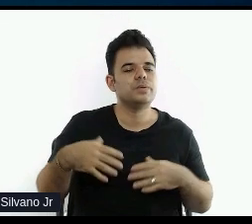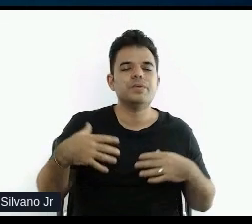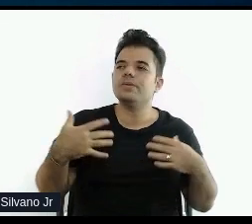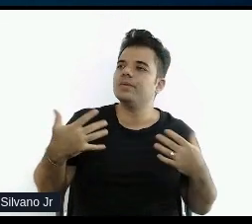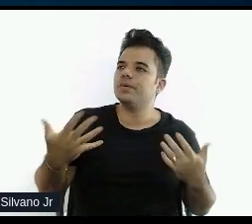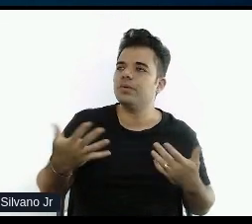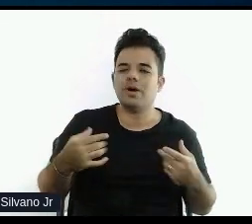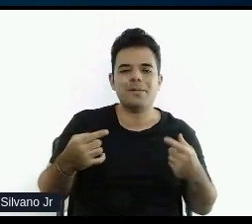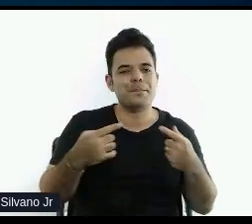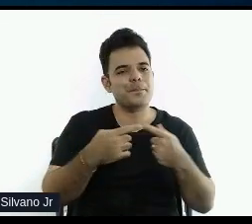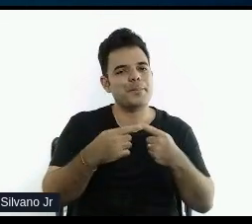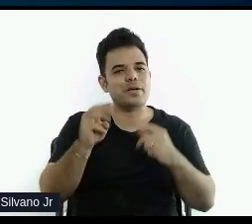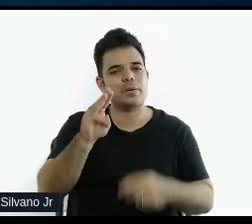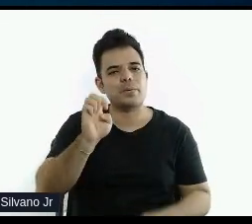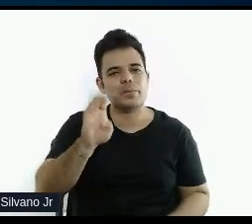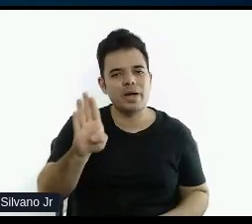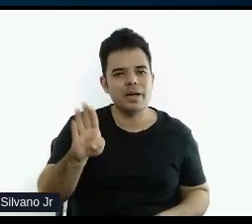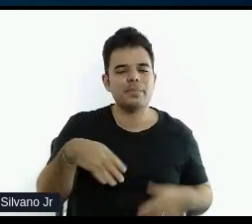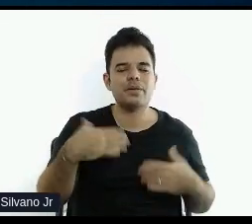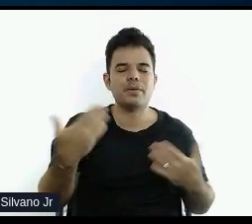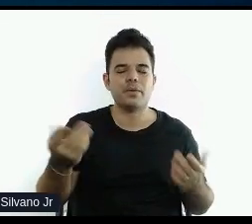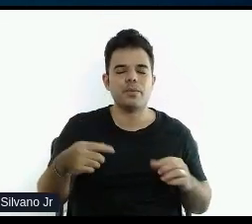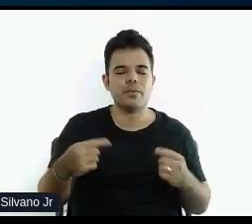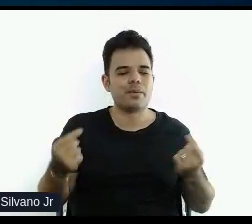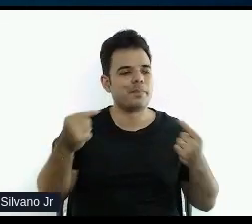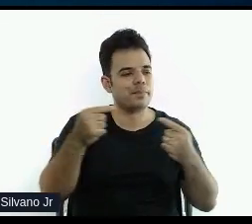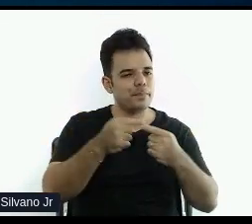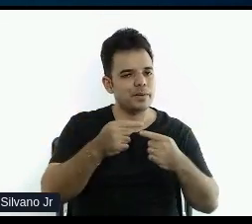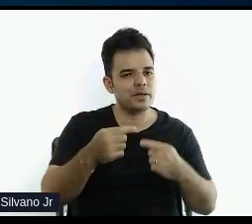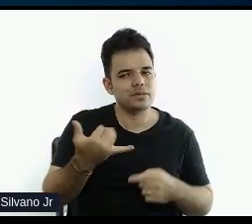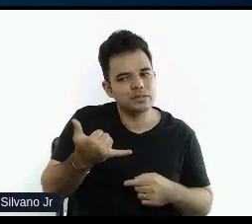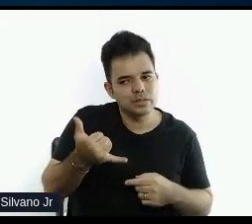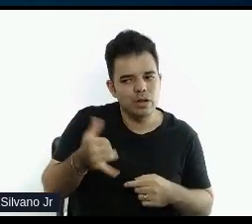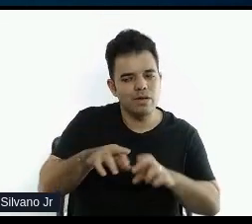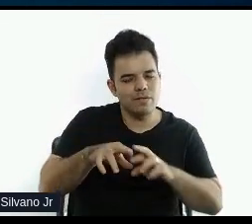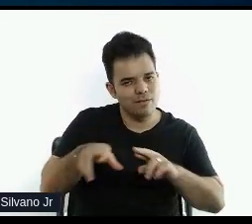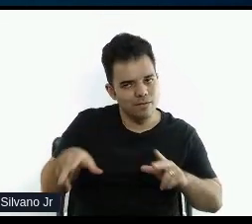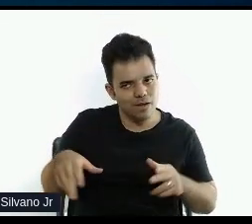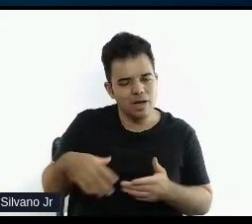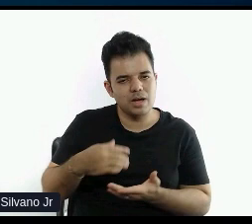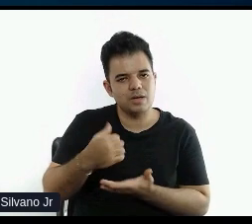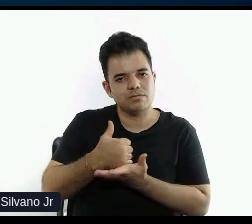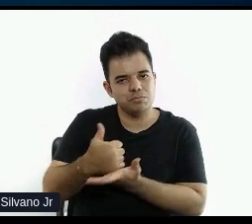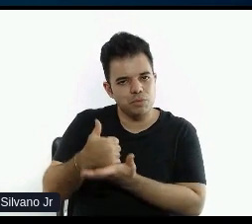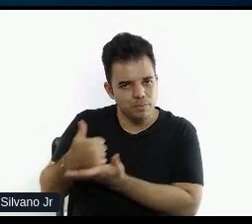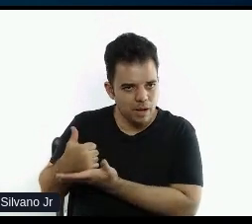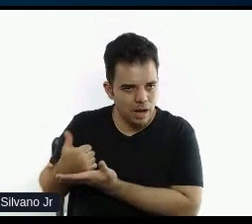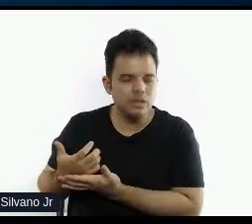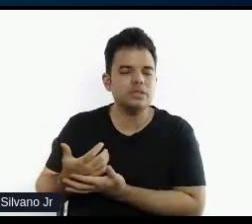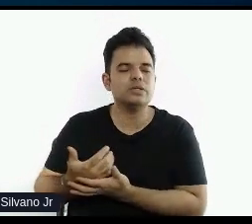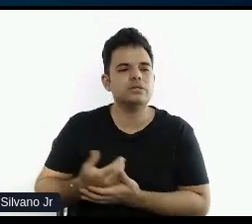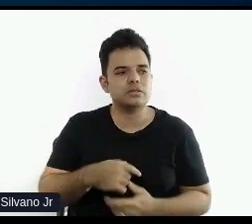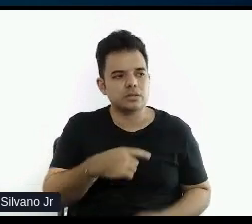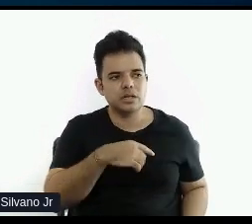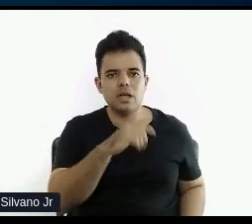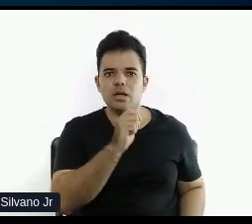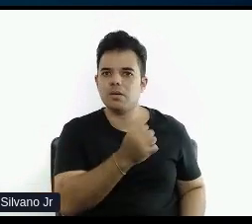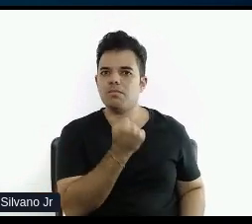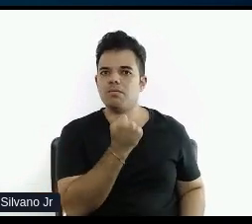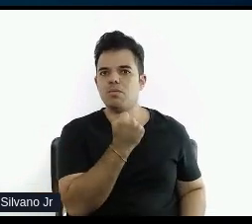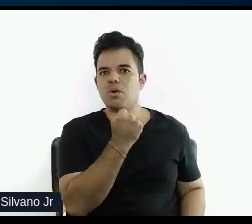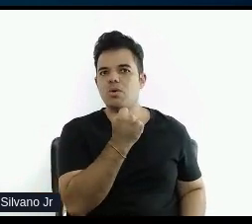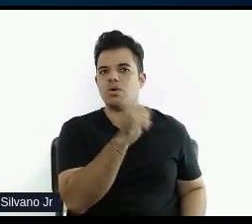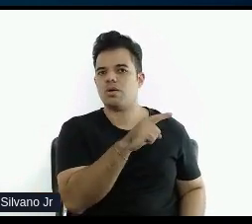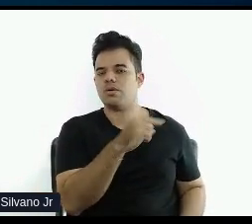aplicação web, uma aplicação mobile. A gente consegue ter um recurso computacional muito interessante e muito poderoso para